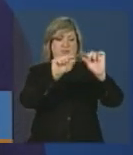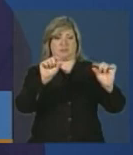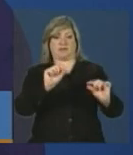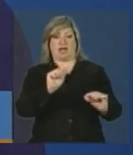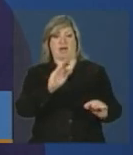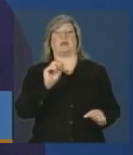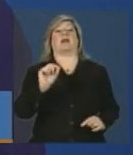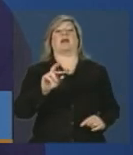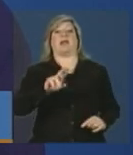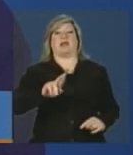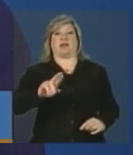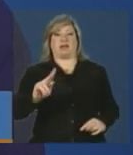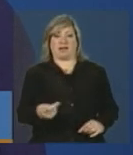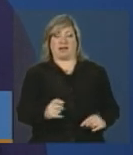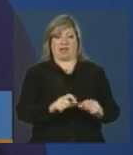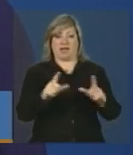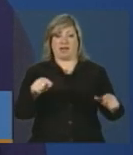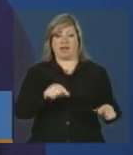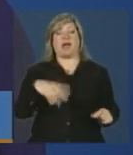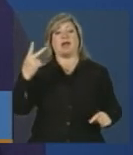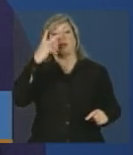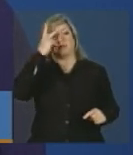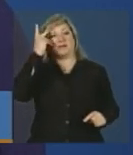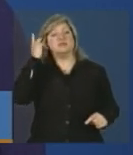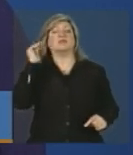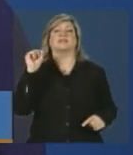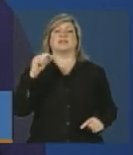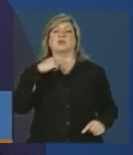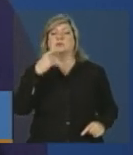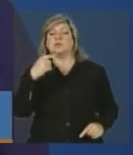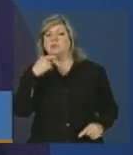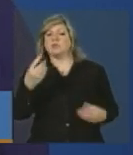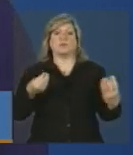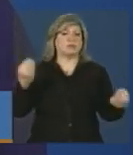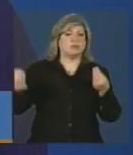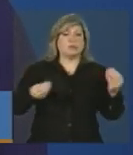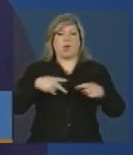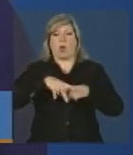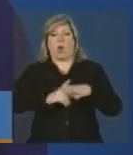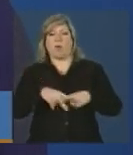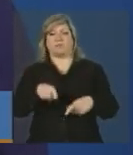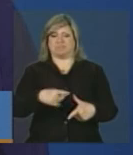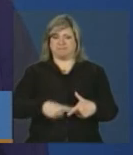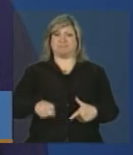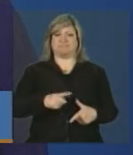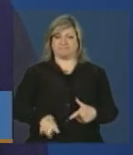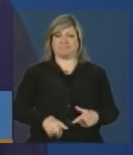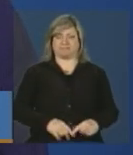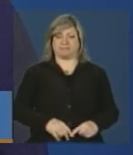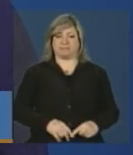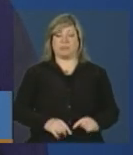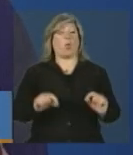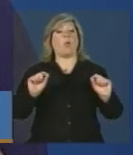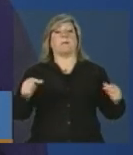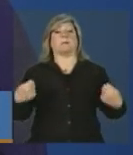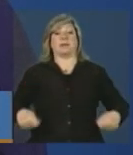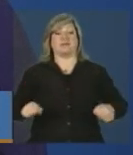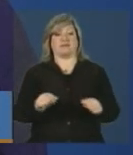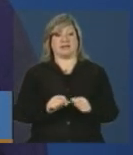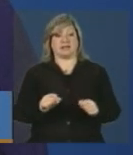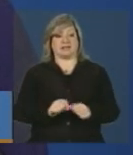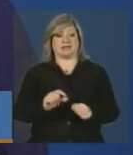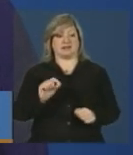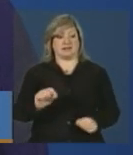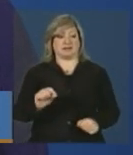é a aba que abre para ele, as pessoas estão com dúvida de como corrigir esse problema. Então, o que deve fazer? Abriu